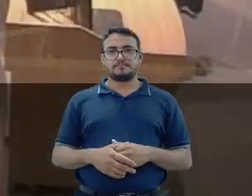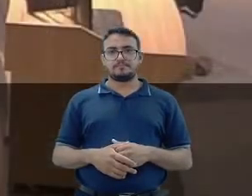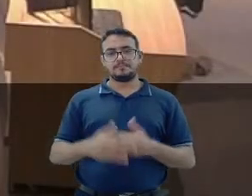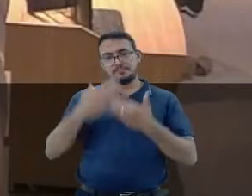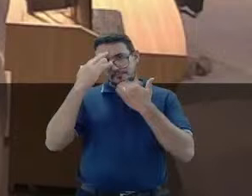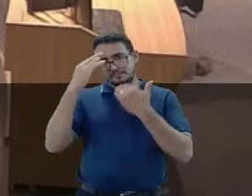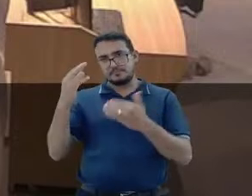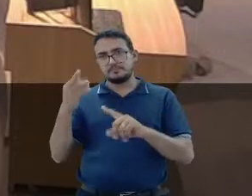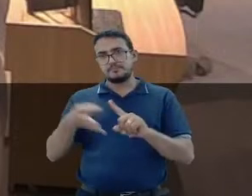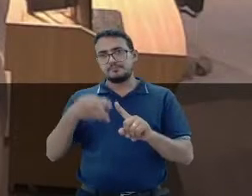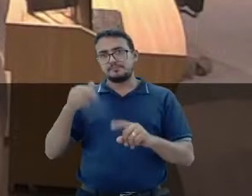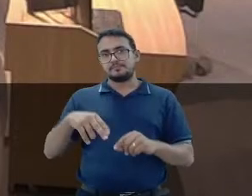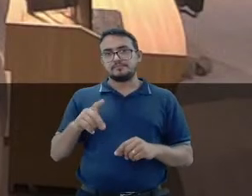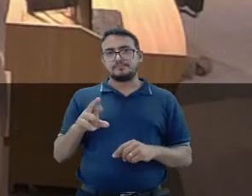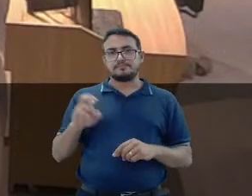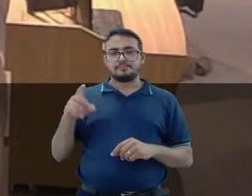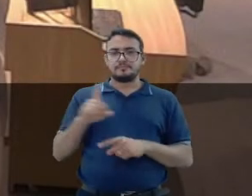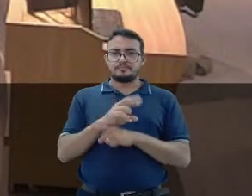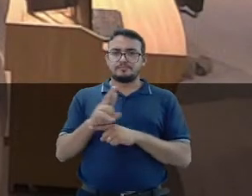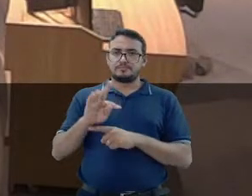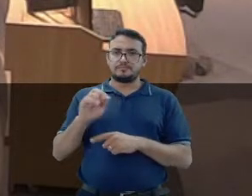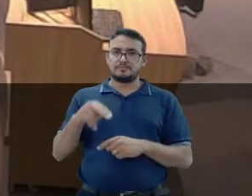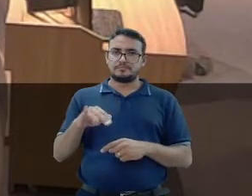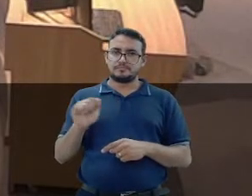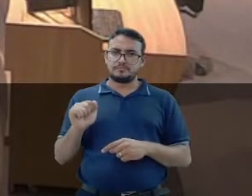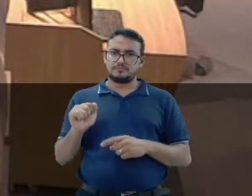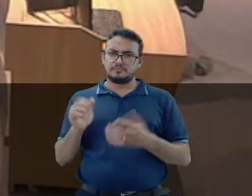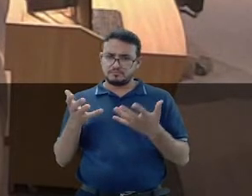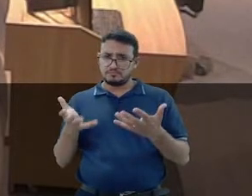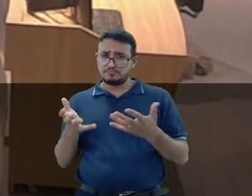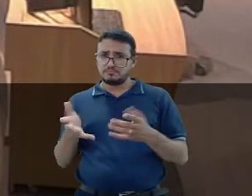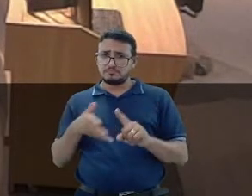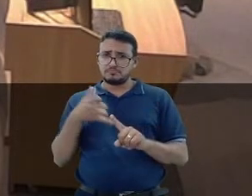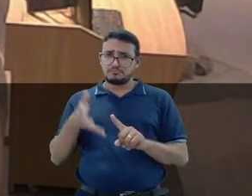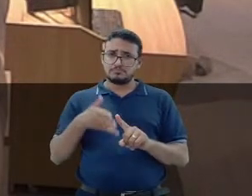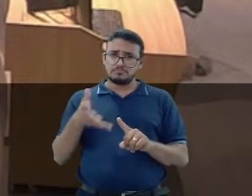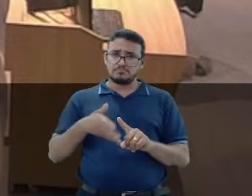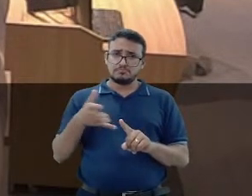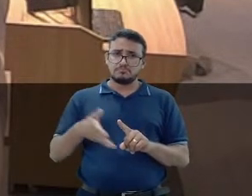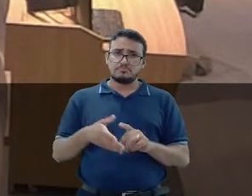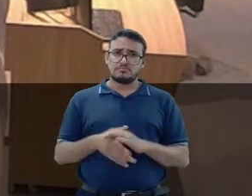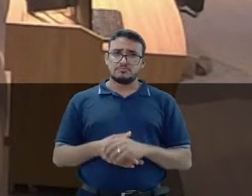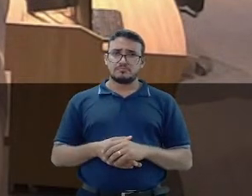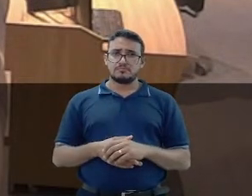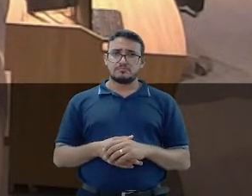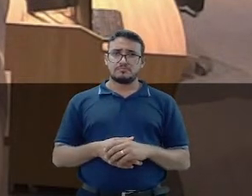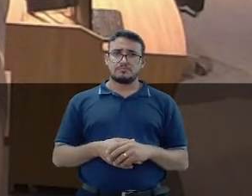Obrigado, desembargador André. Doutora Tânia, a senhora tem interesse na sustentação?